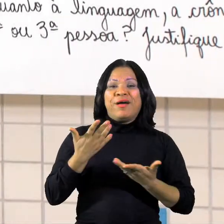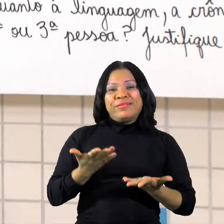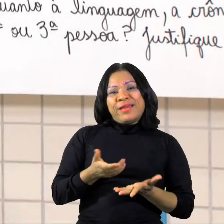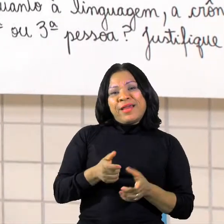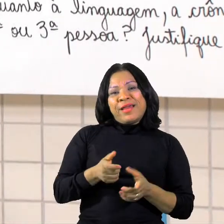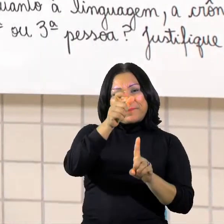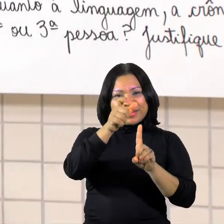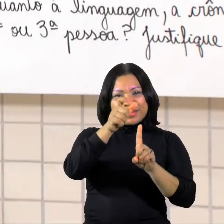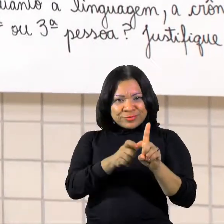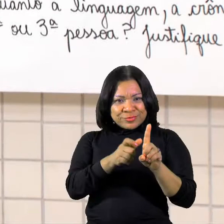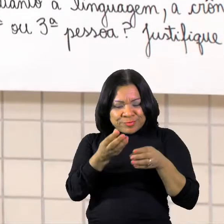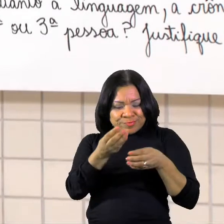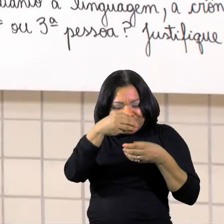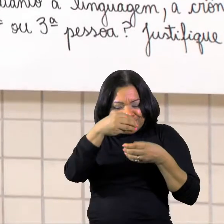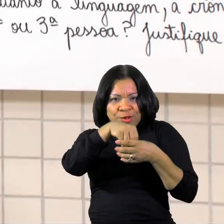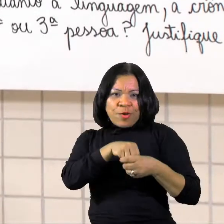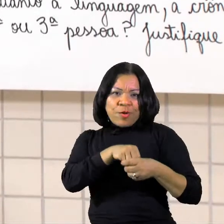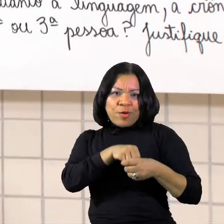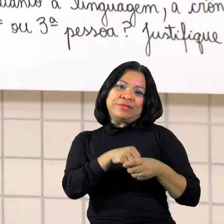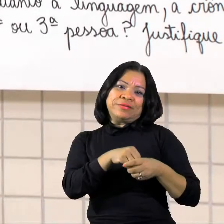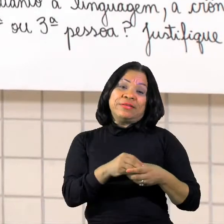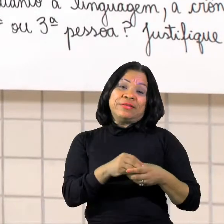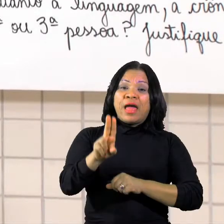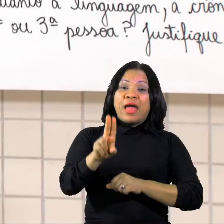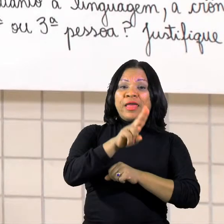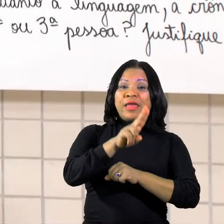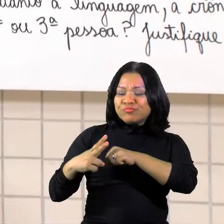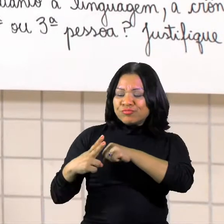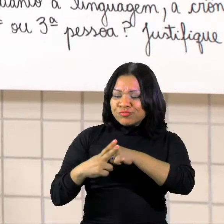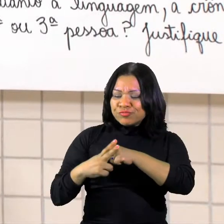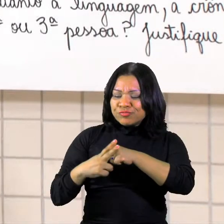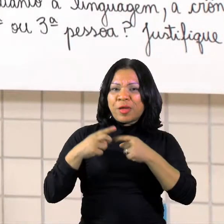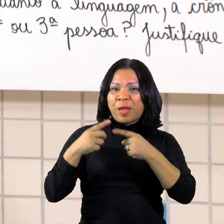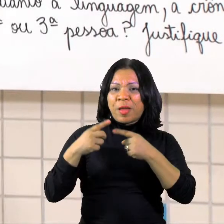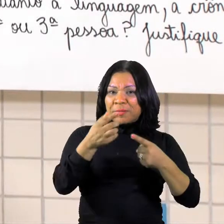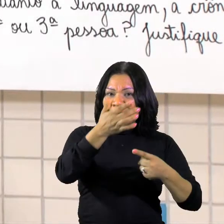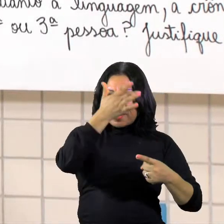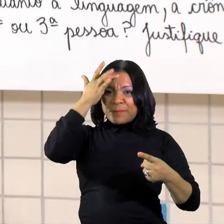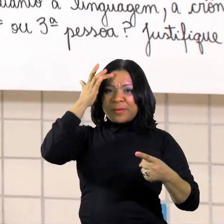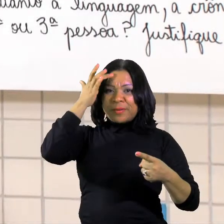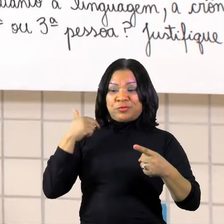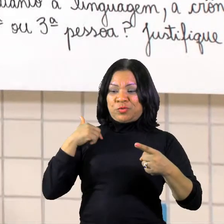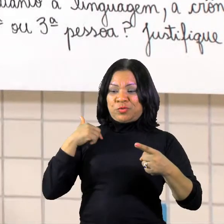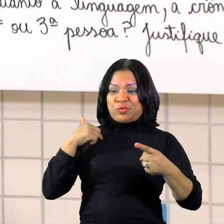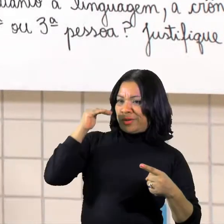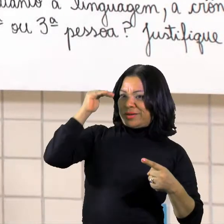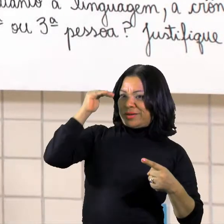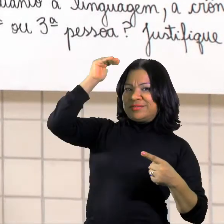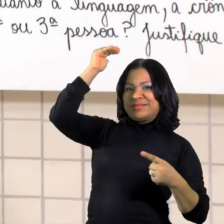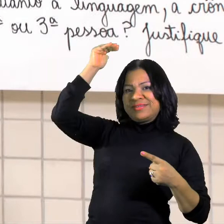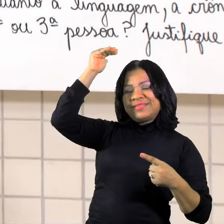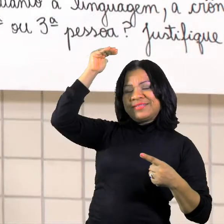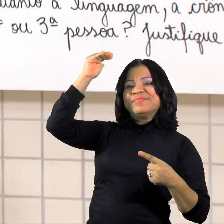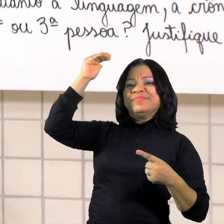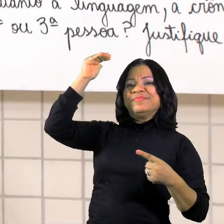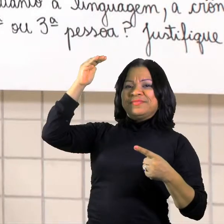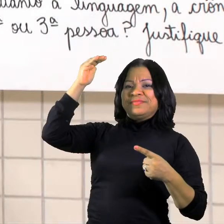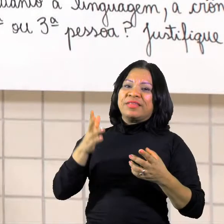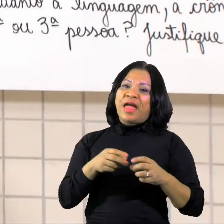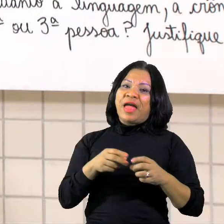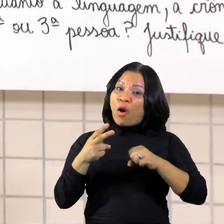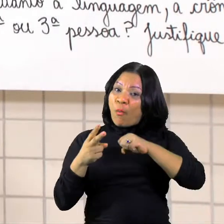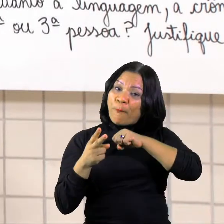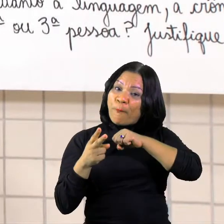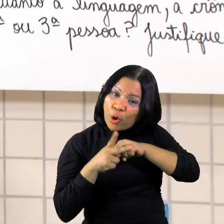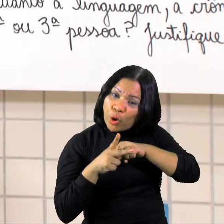verbos, as marcações verbais na primeira pessoa, cresci, os pronomes que ele utiliza referindo a ele, né, a vivência